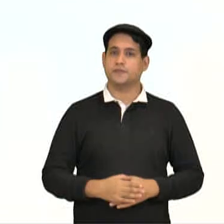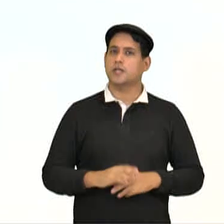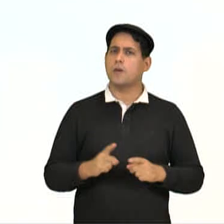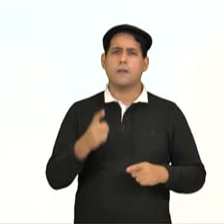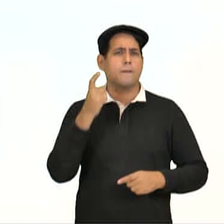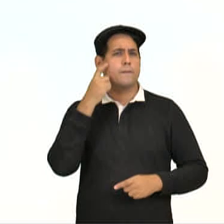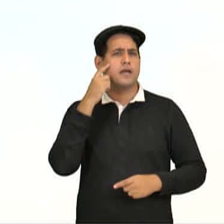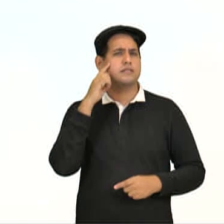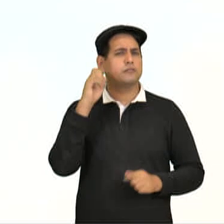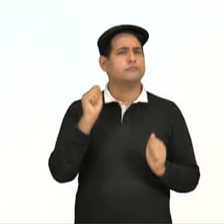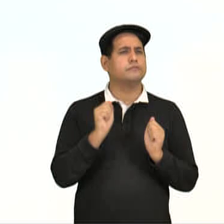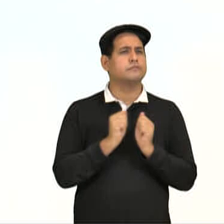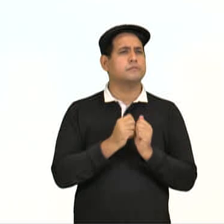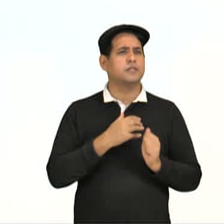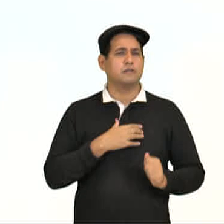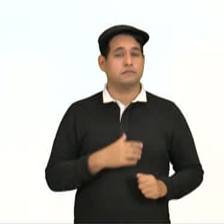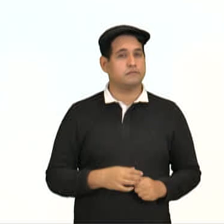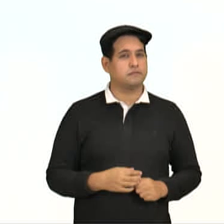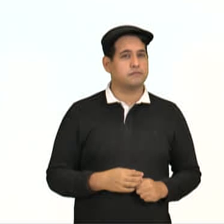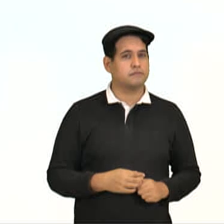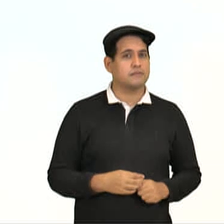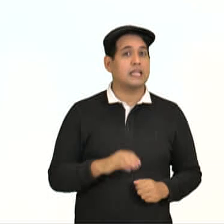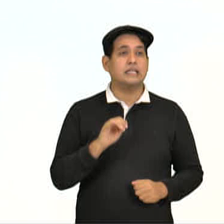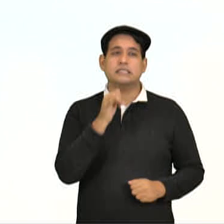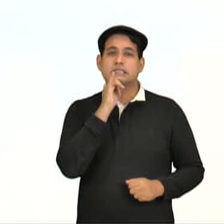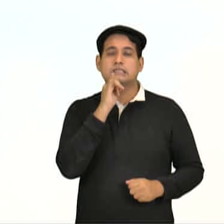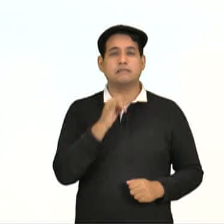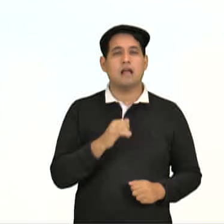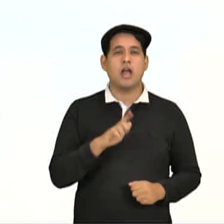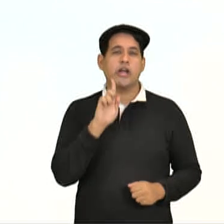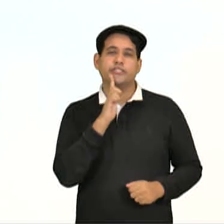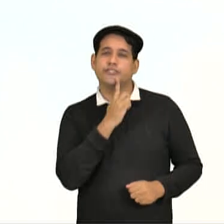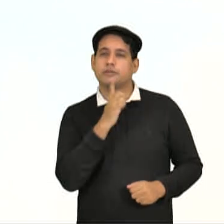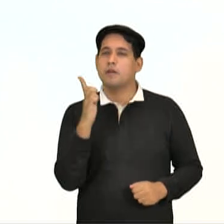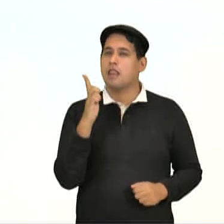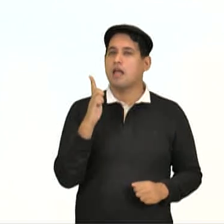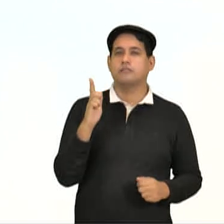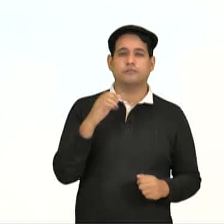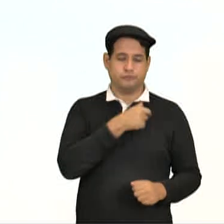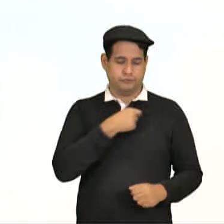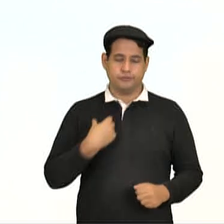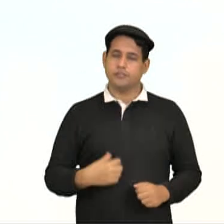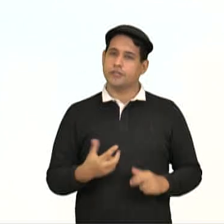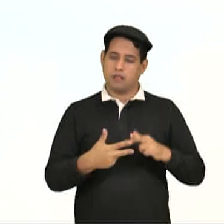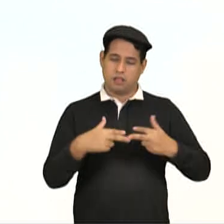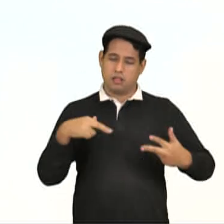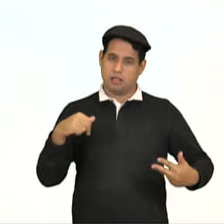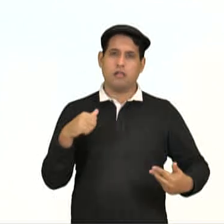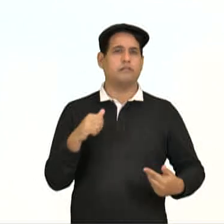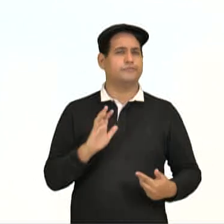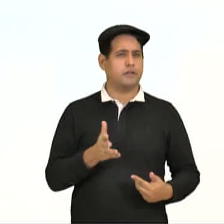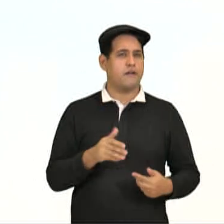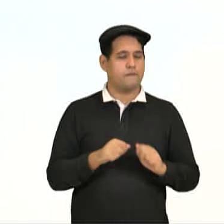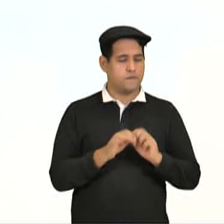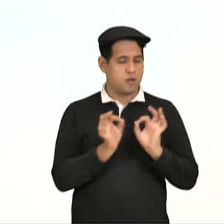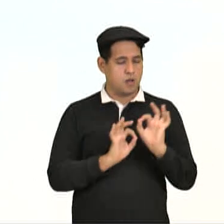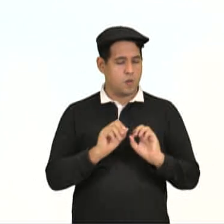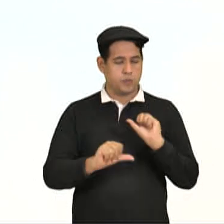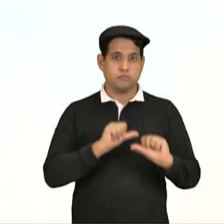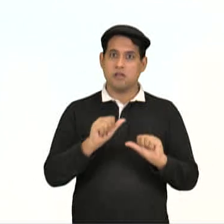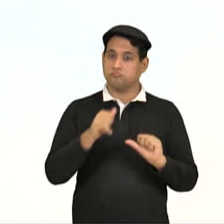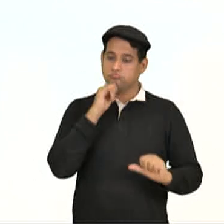pensa e reflete comigo. Vai que as meninas lá, as gêmeas do chinês, que já modificou o genoma delas no laboratório, elas